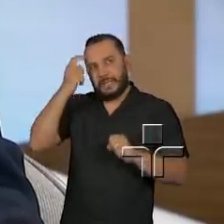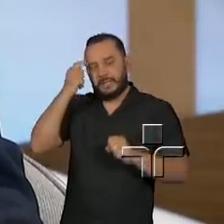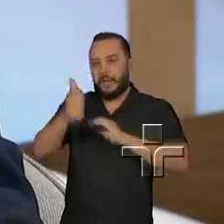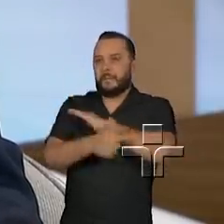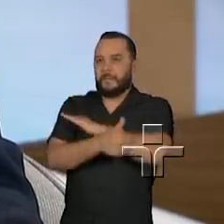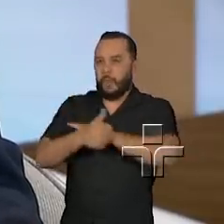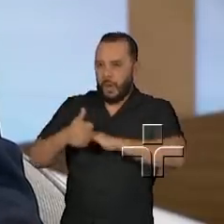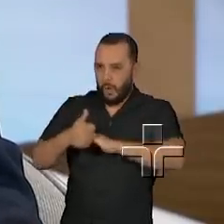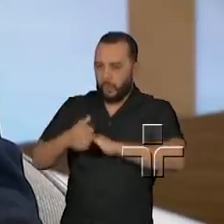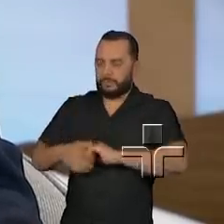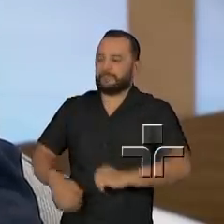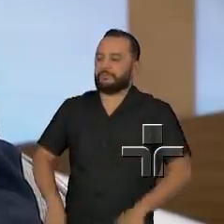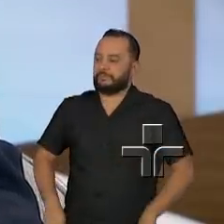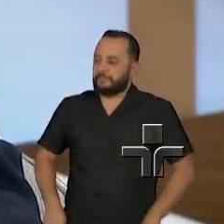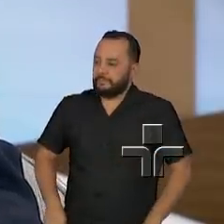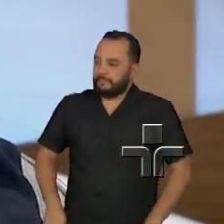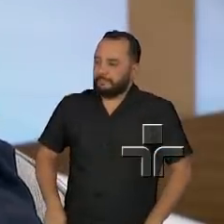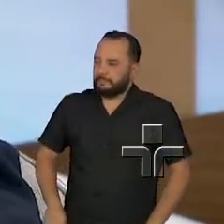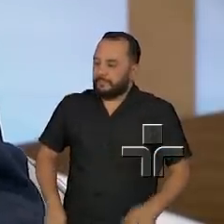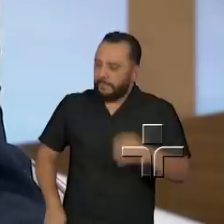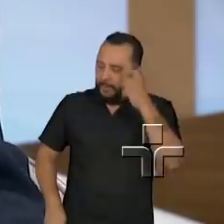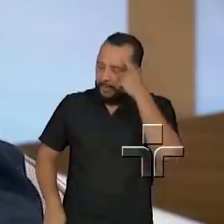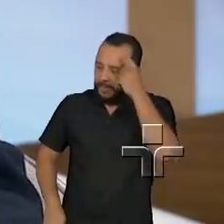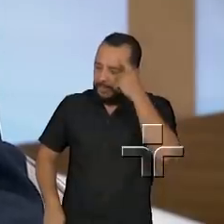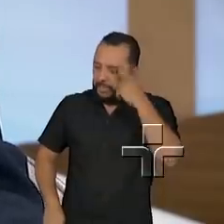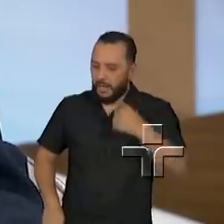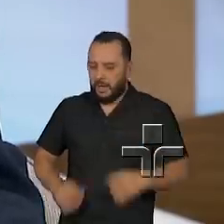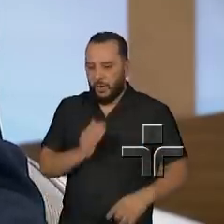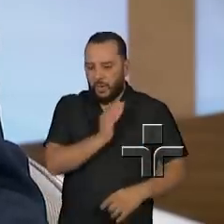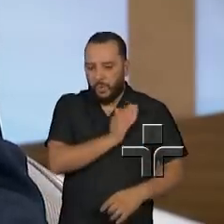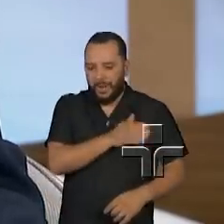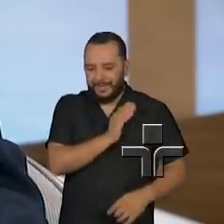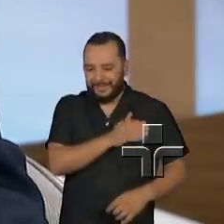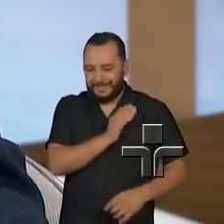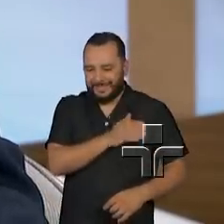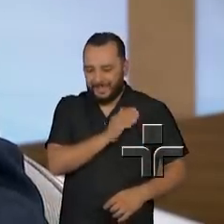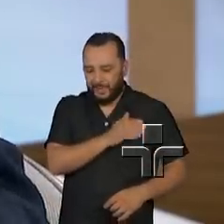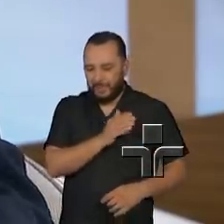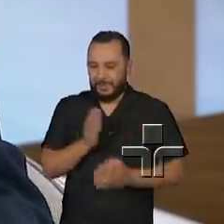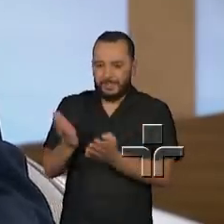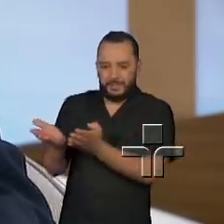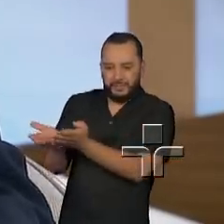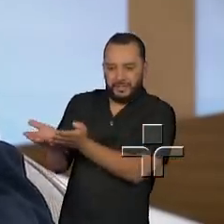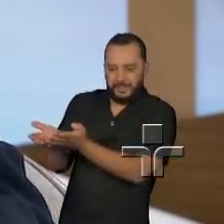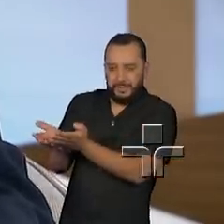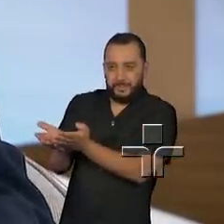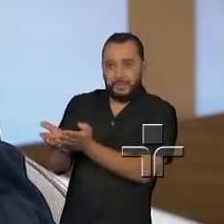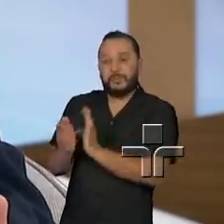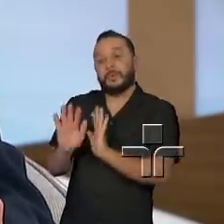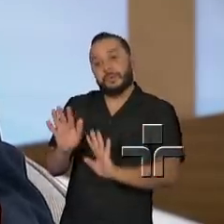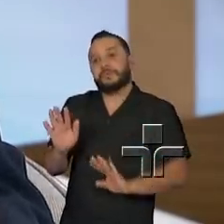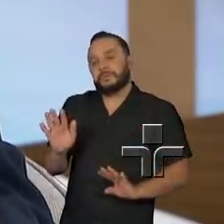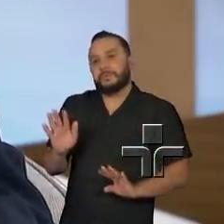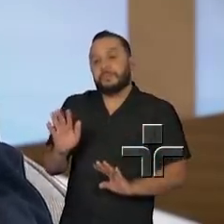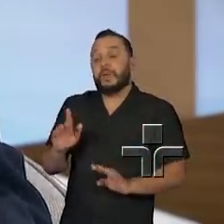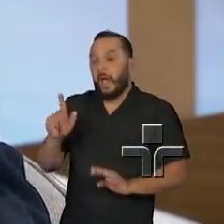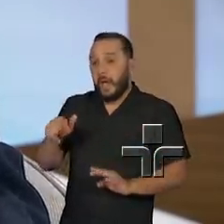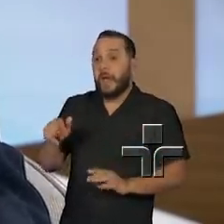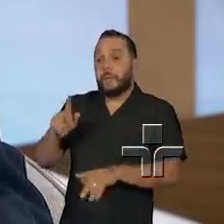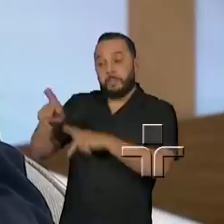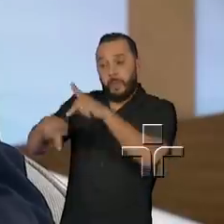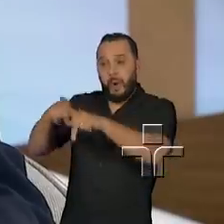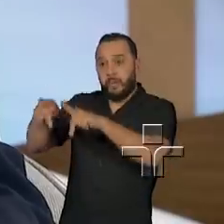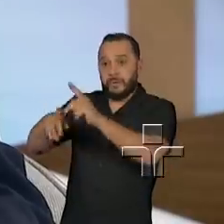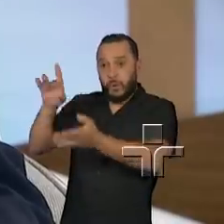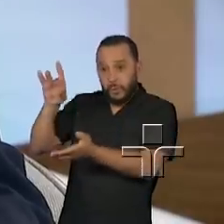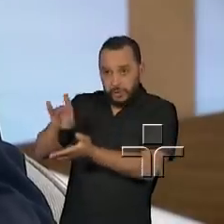a gente pode fazer essa discussão do ponto de vista do coração, né, do cristianismo, e dizer, olha, são povos originários que